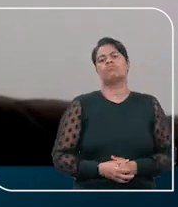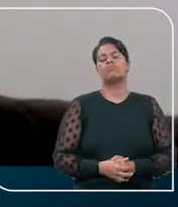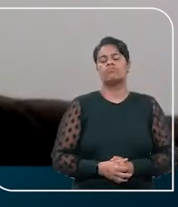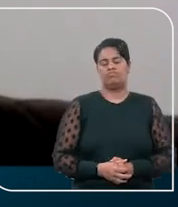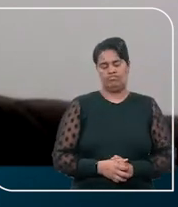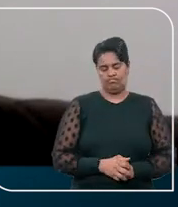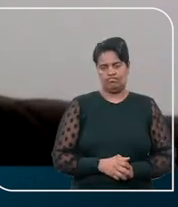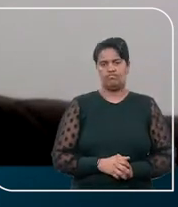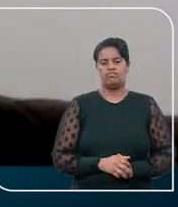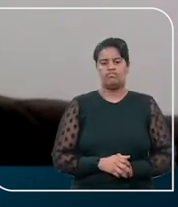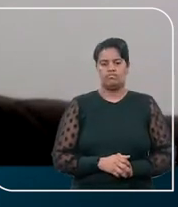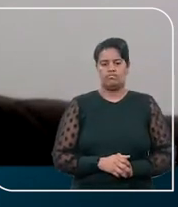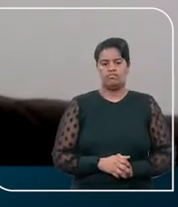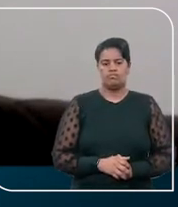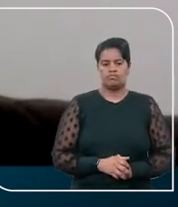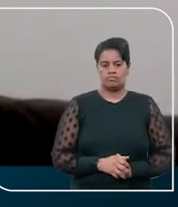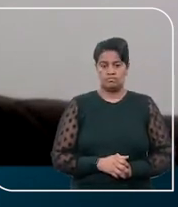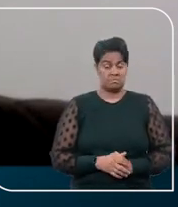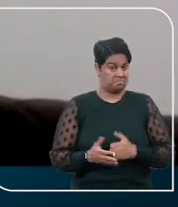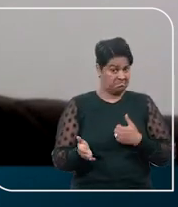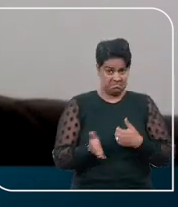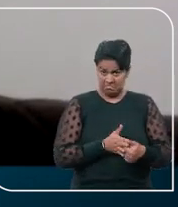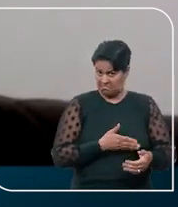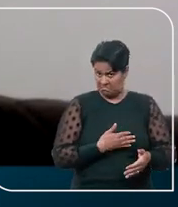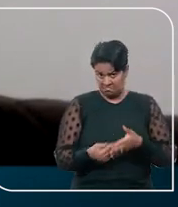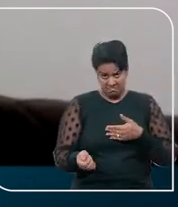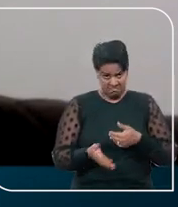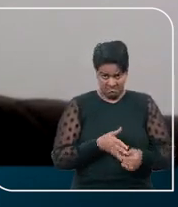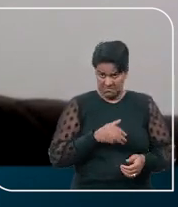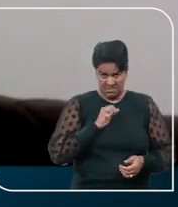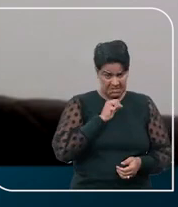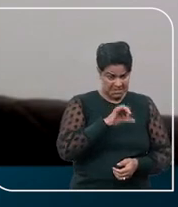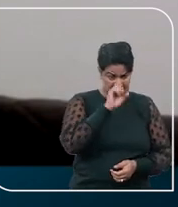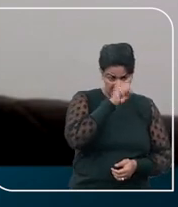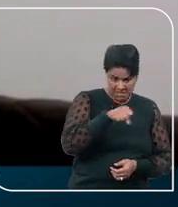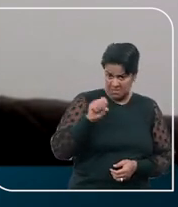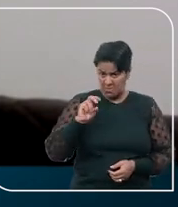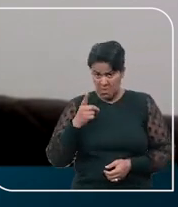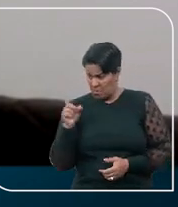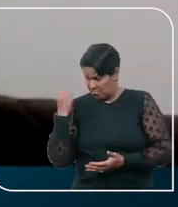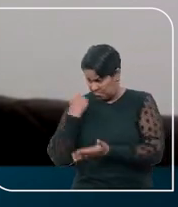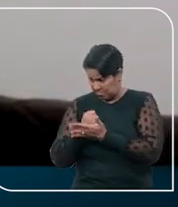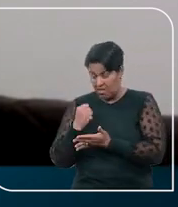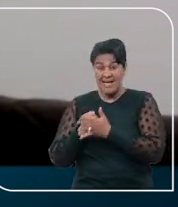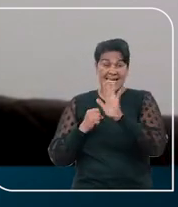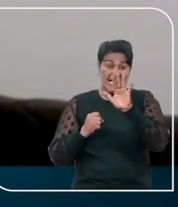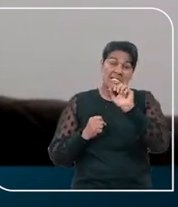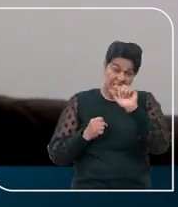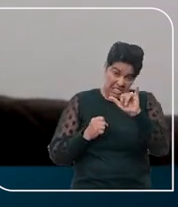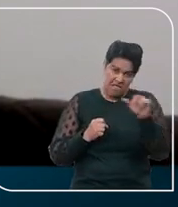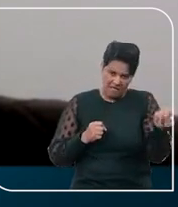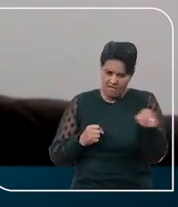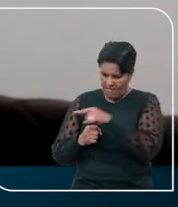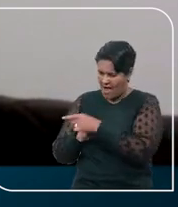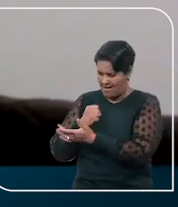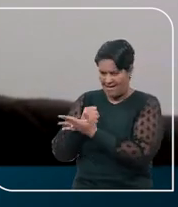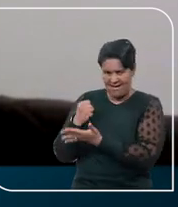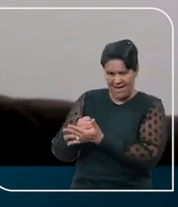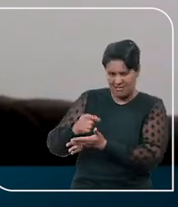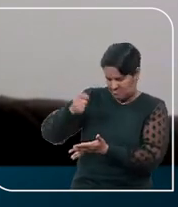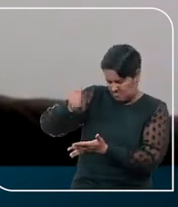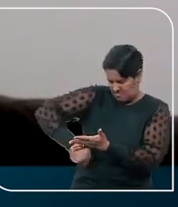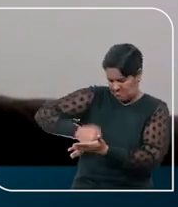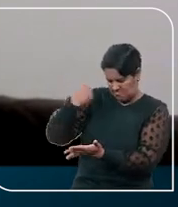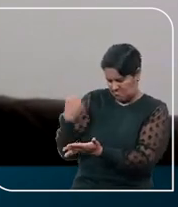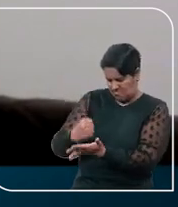os condôminos, ou seja, não depende do registro. Claro que o registro, a gente sempre traz esse olhar, né, como advogados,